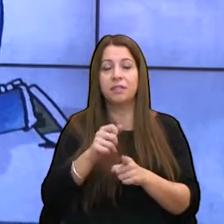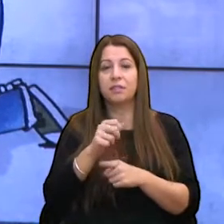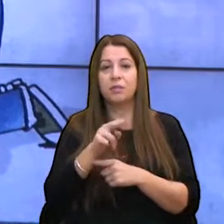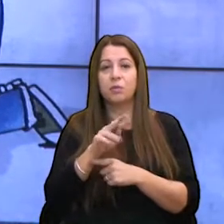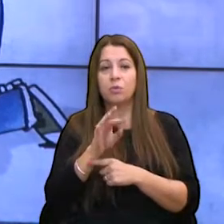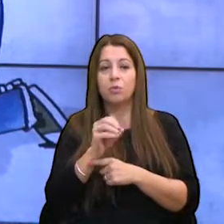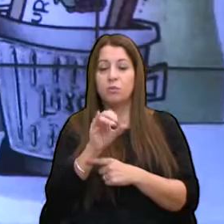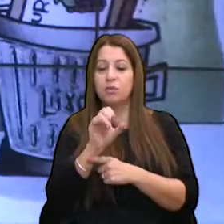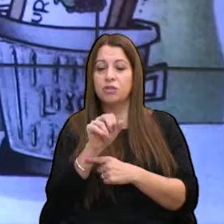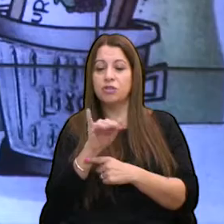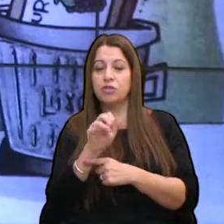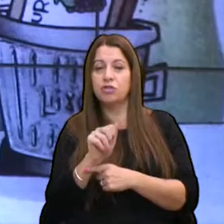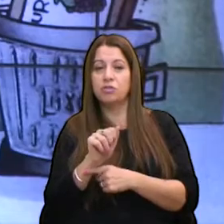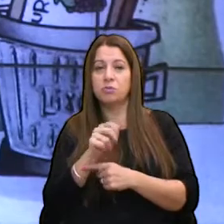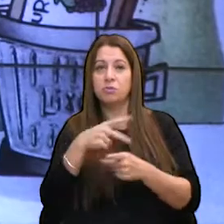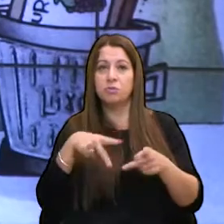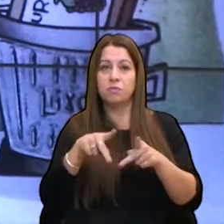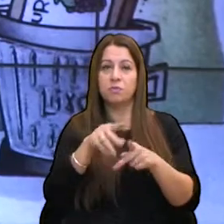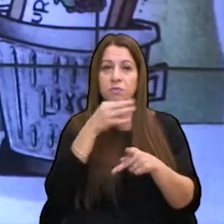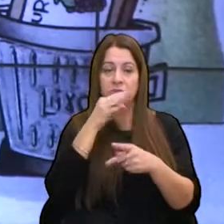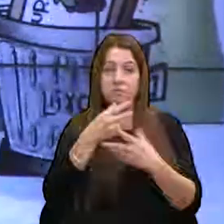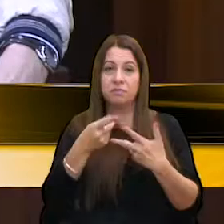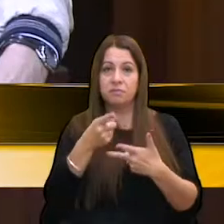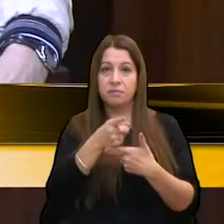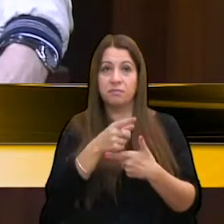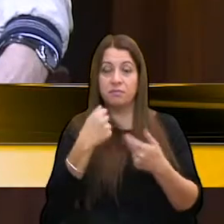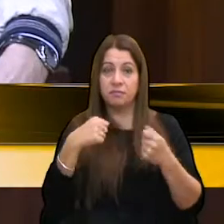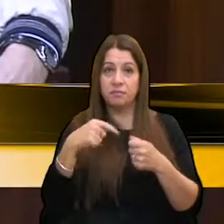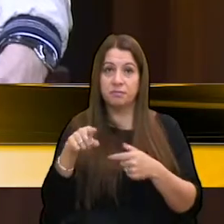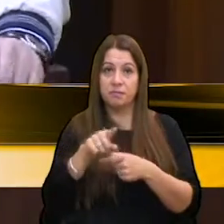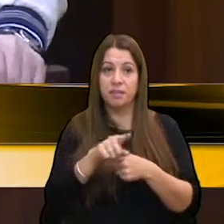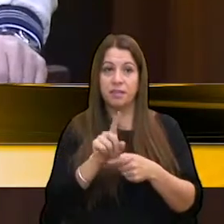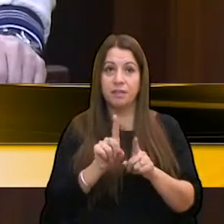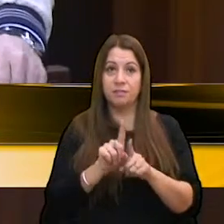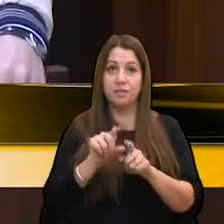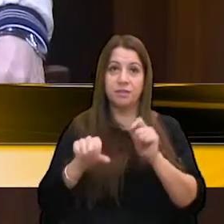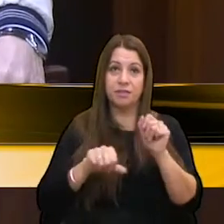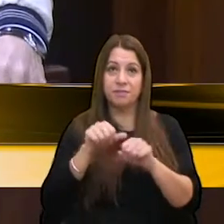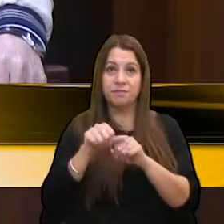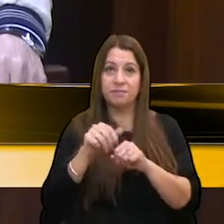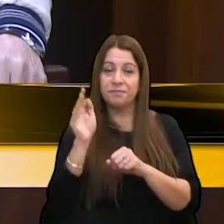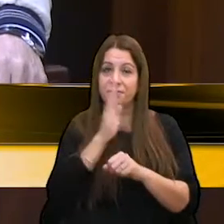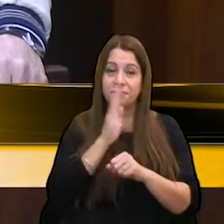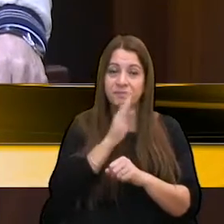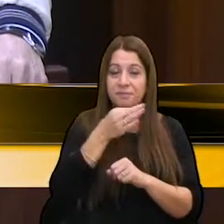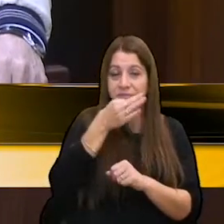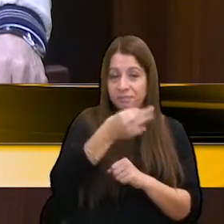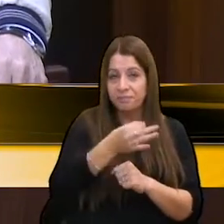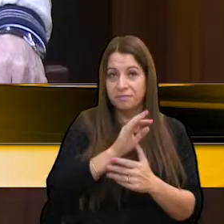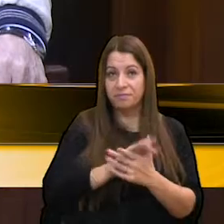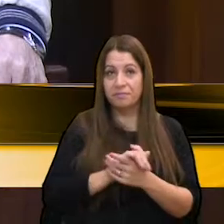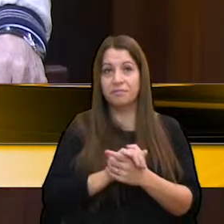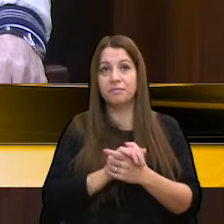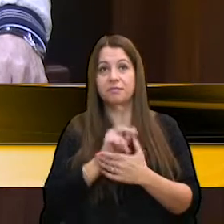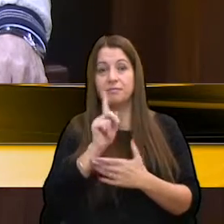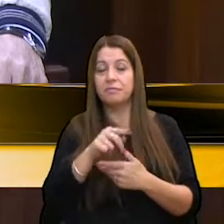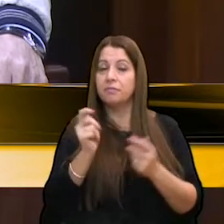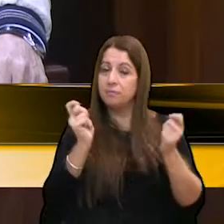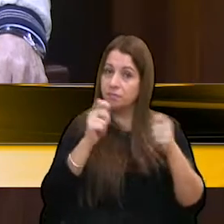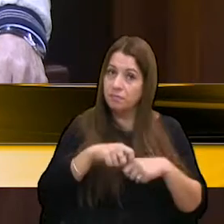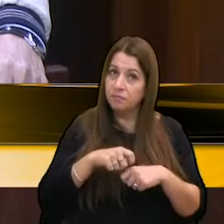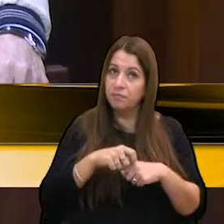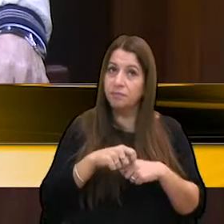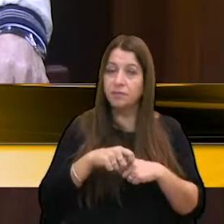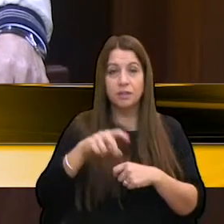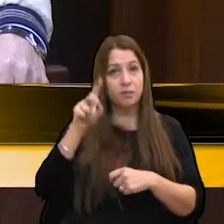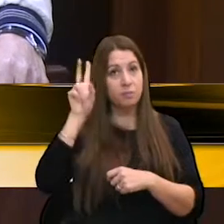de Caxias. Então, nós precisamos rever urgentemente esse posicionamento. Não é possível